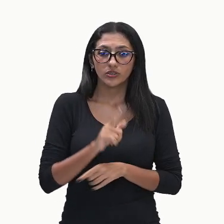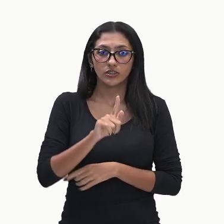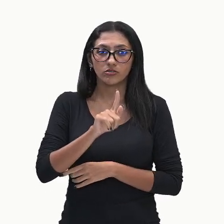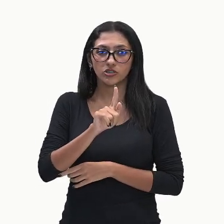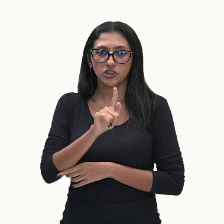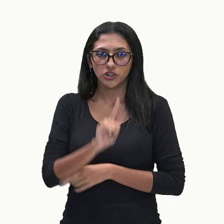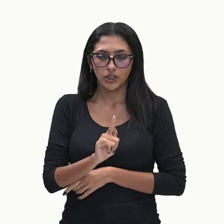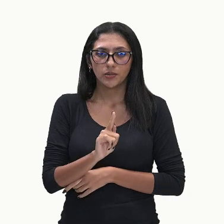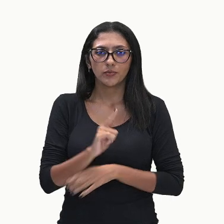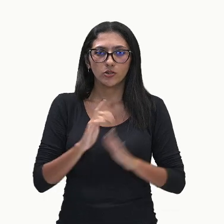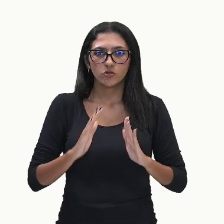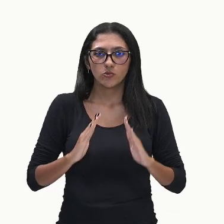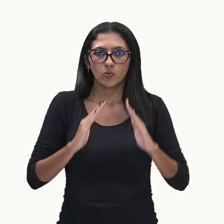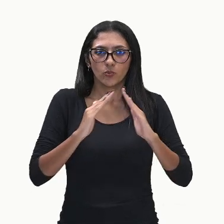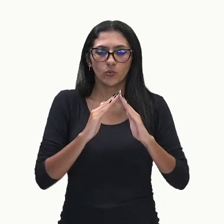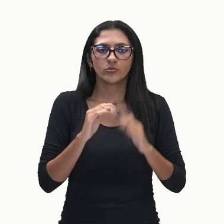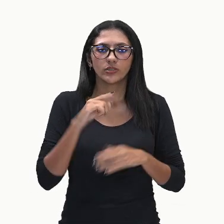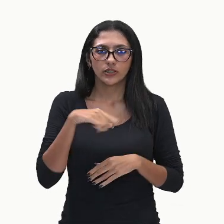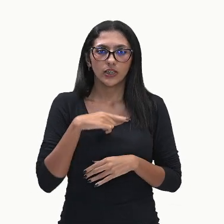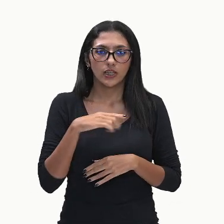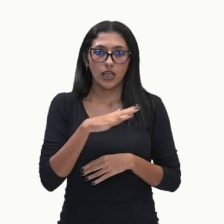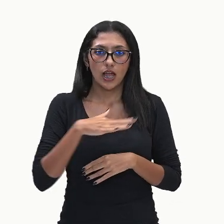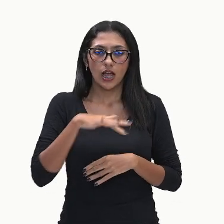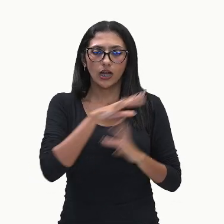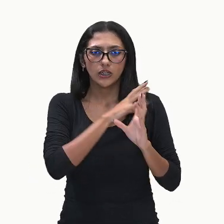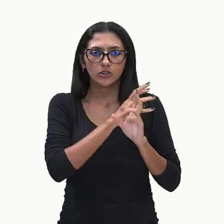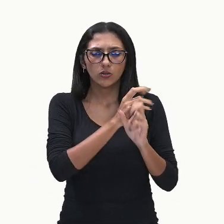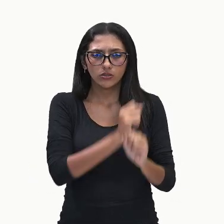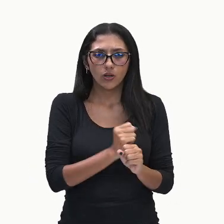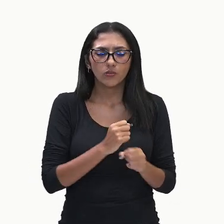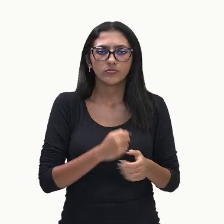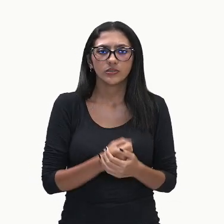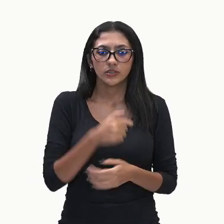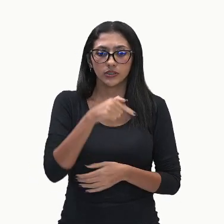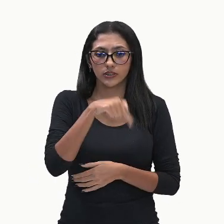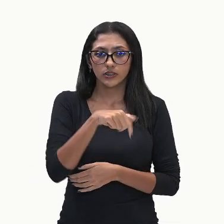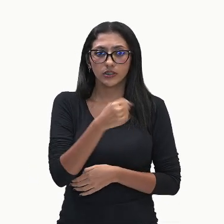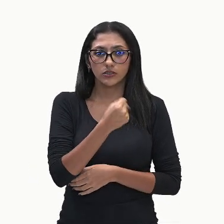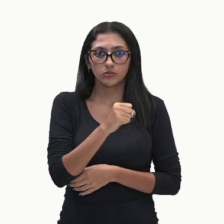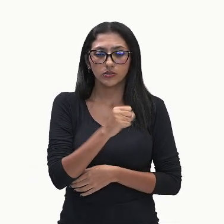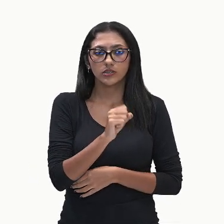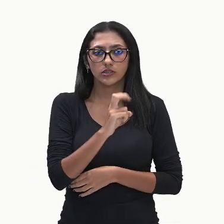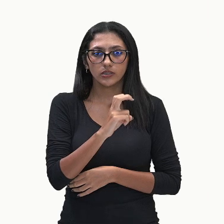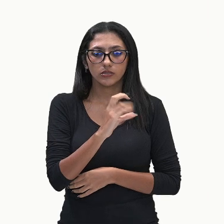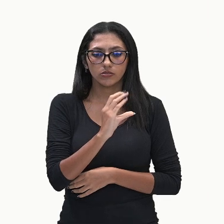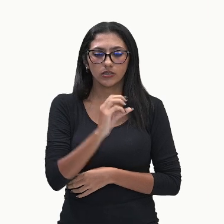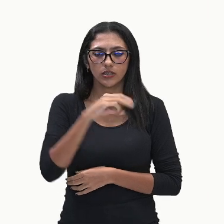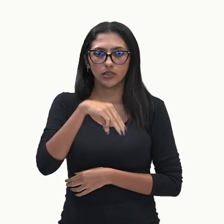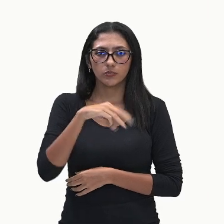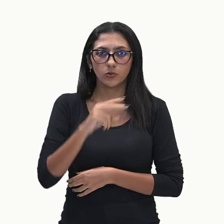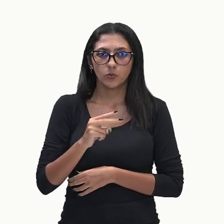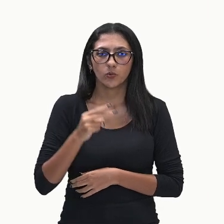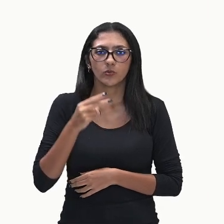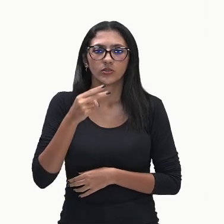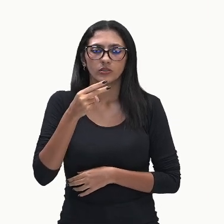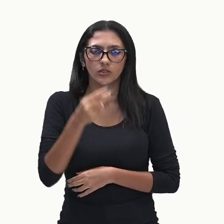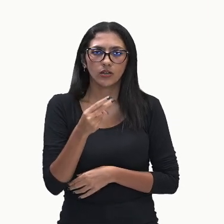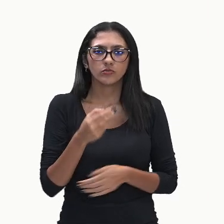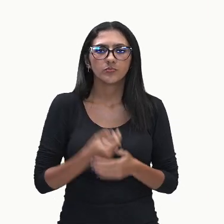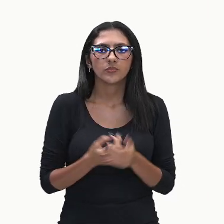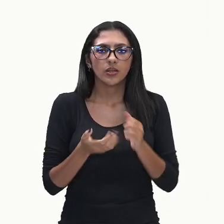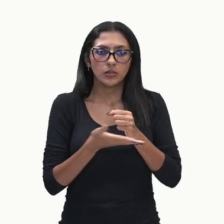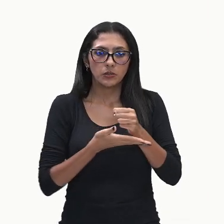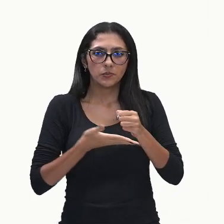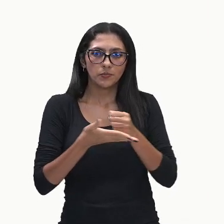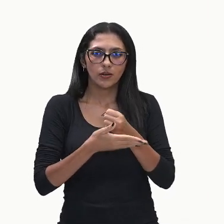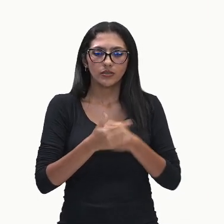que apresenta área total de 785 centímetros quadrados e diâmetro da base